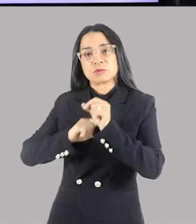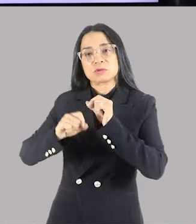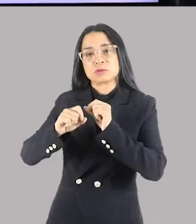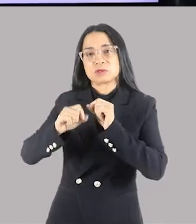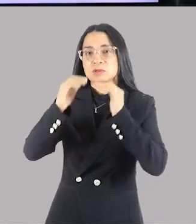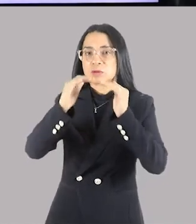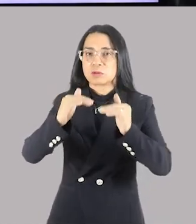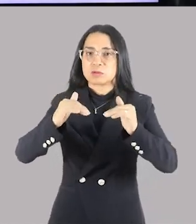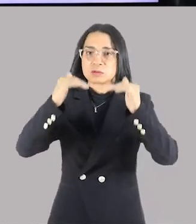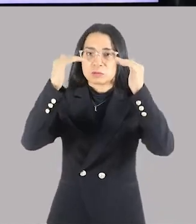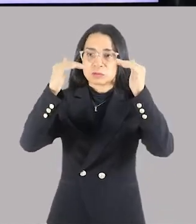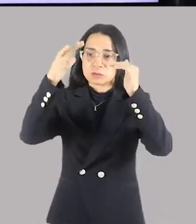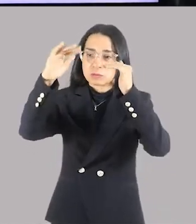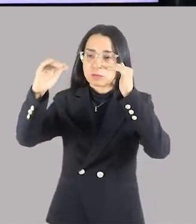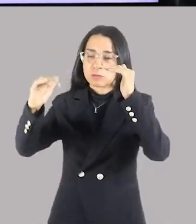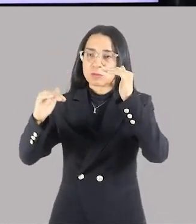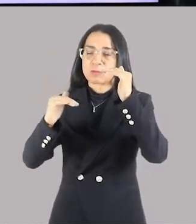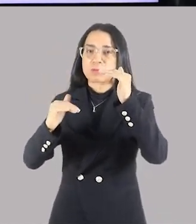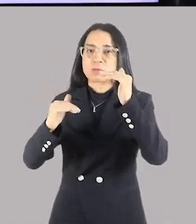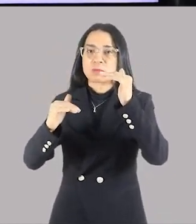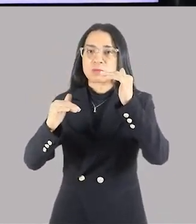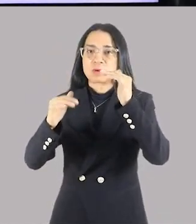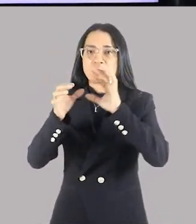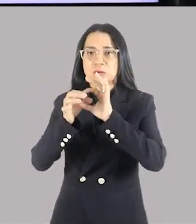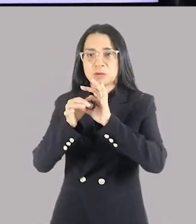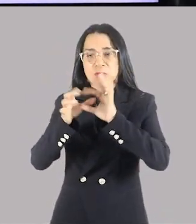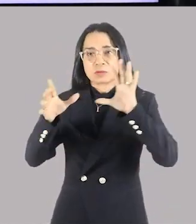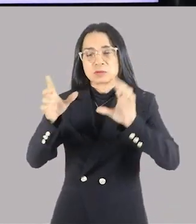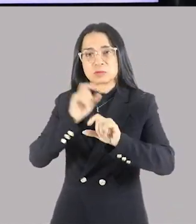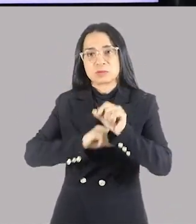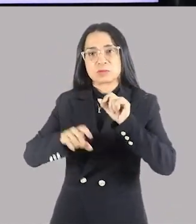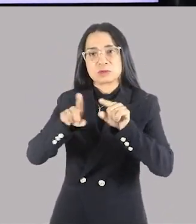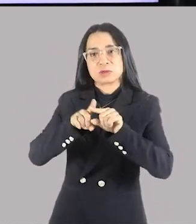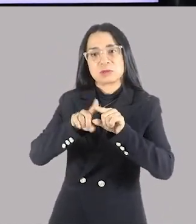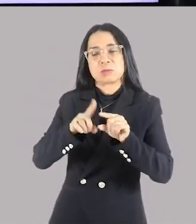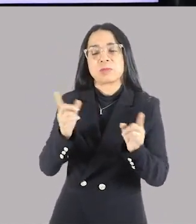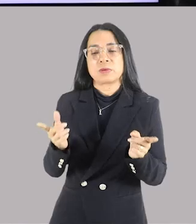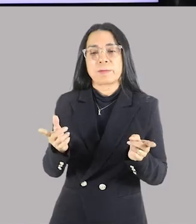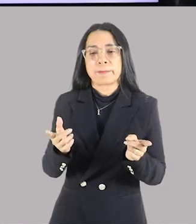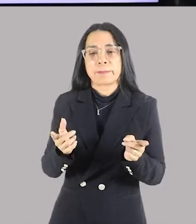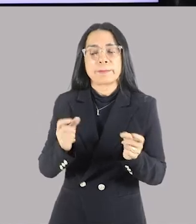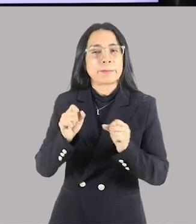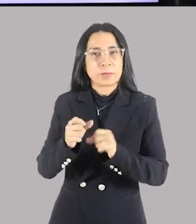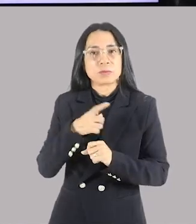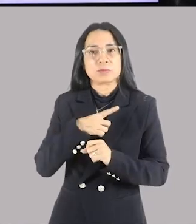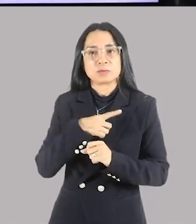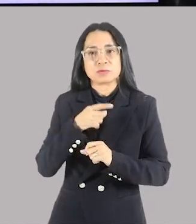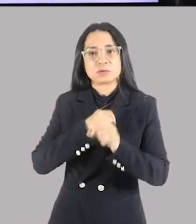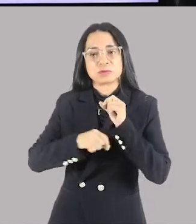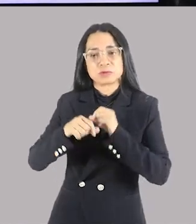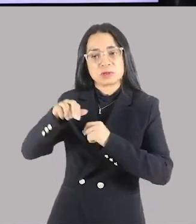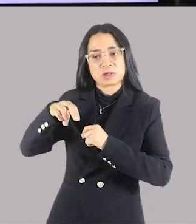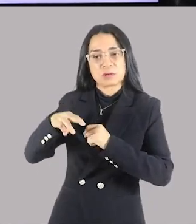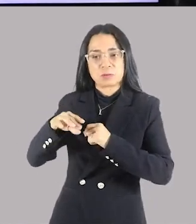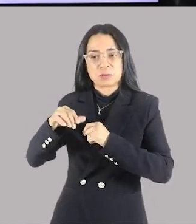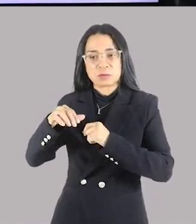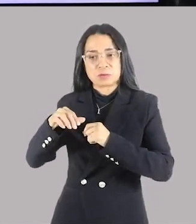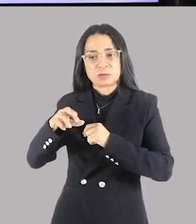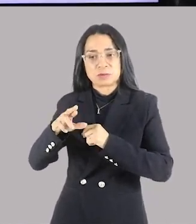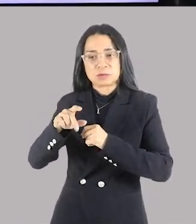ser subordinados aos órgãos autônomos e subordinados aos órgãos independentes. Pode haver almoxarifado nas